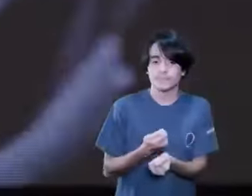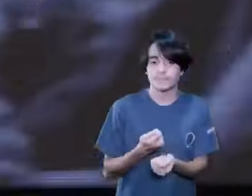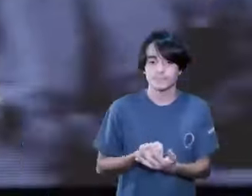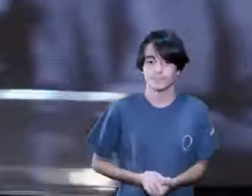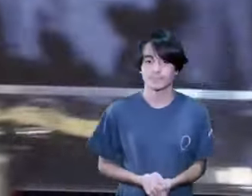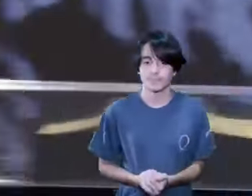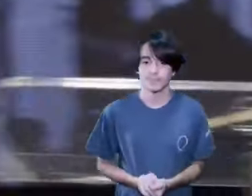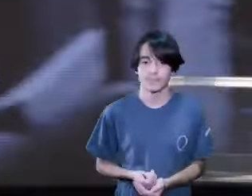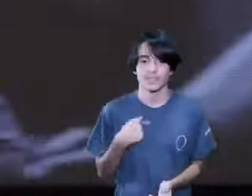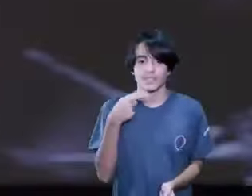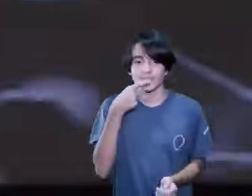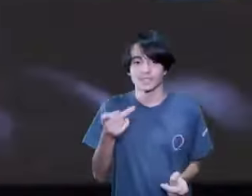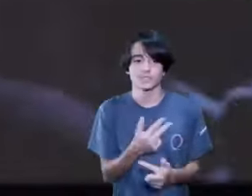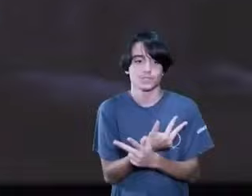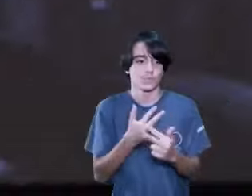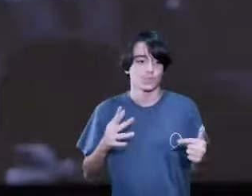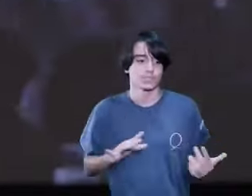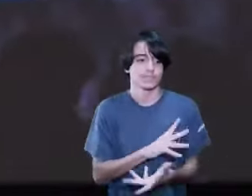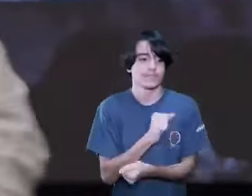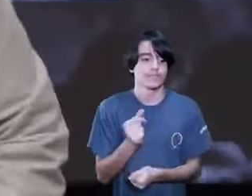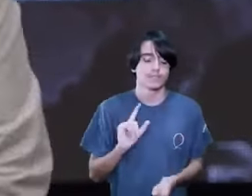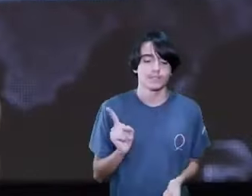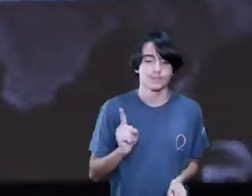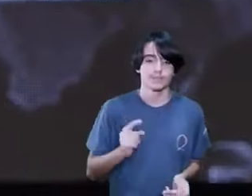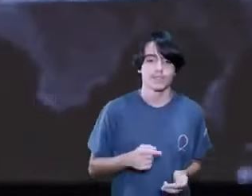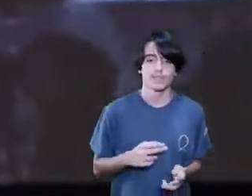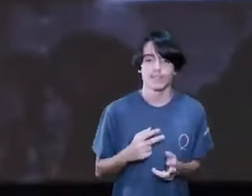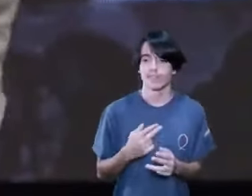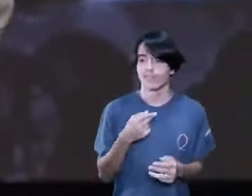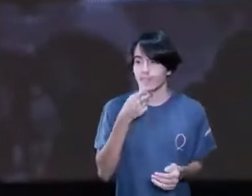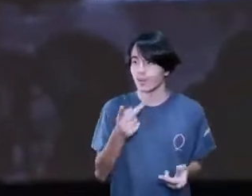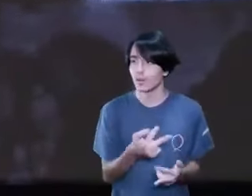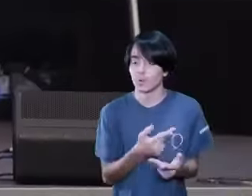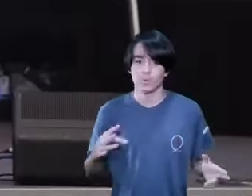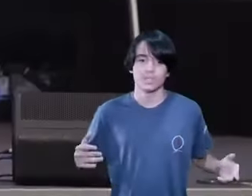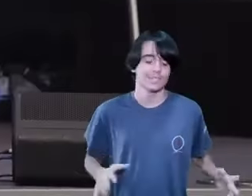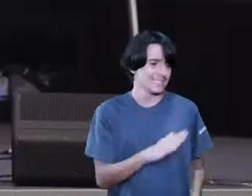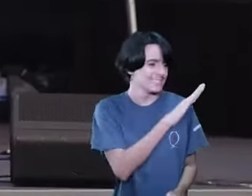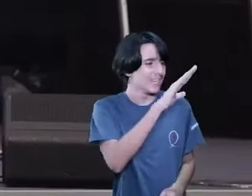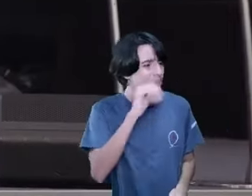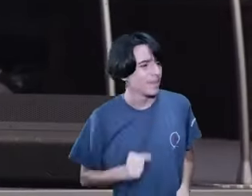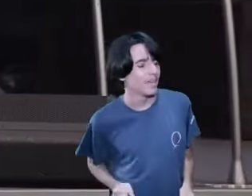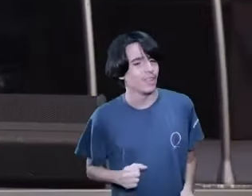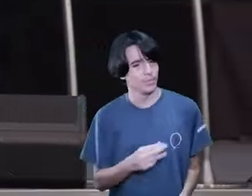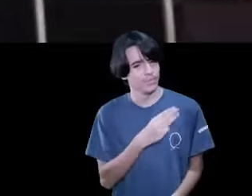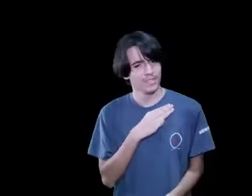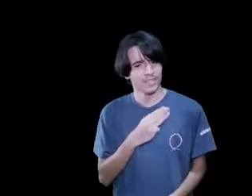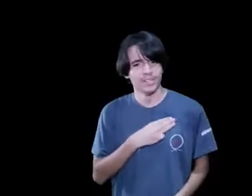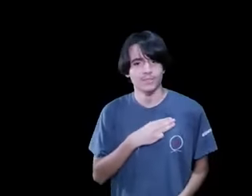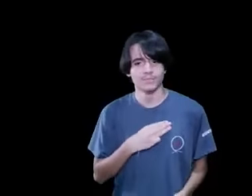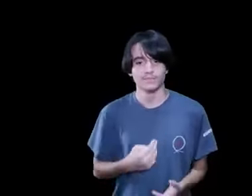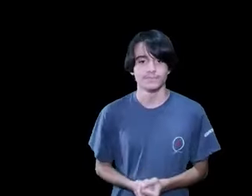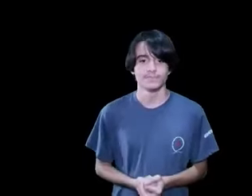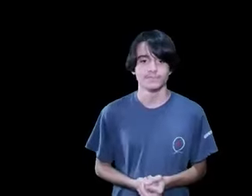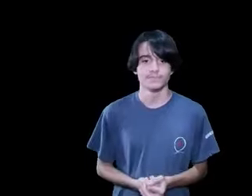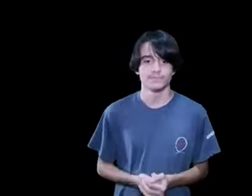E eu não estou falando de coisas da terra, eu estou falando de chamada, ministério, obra